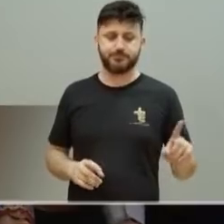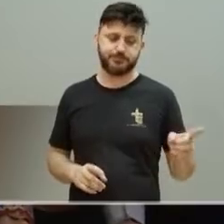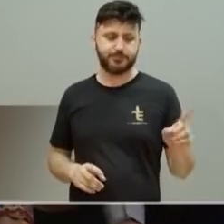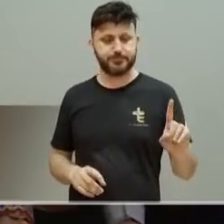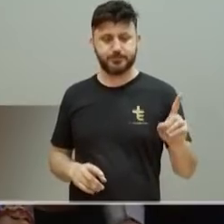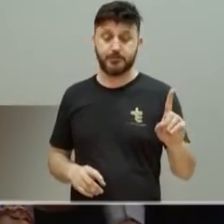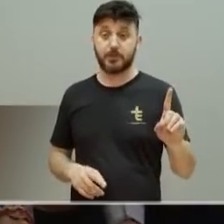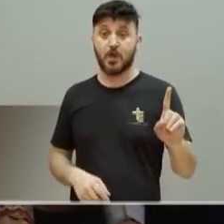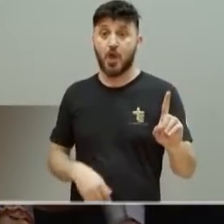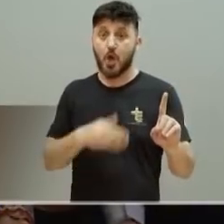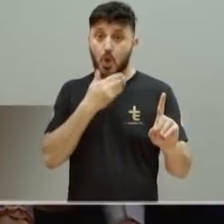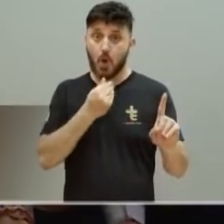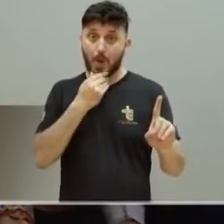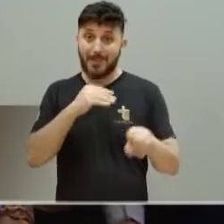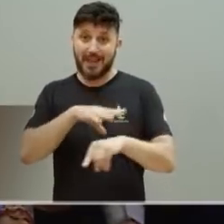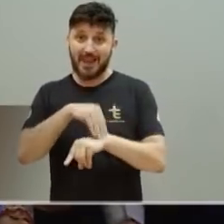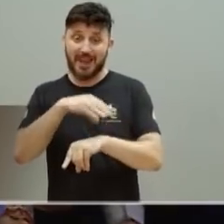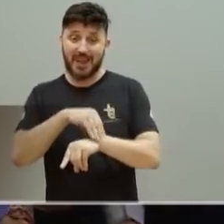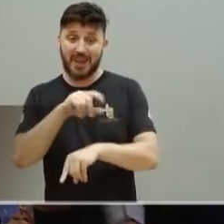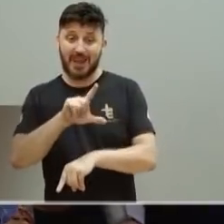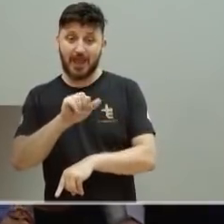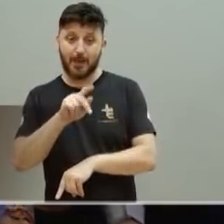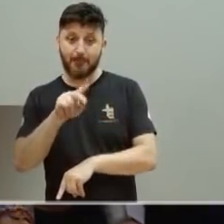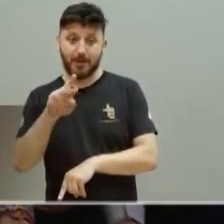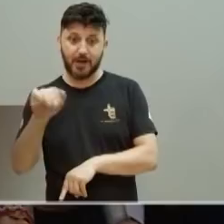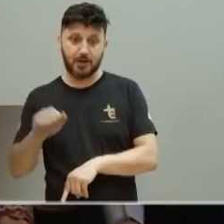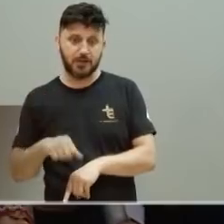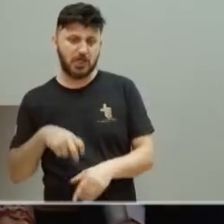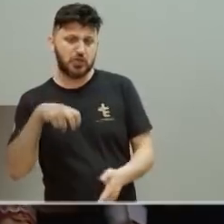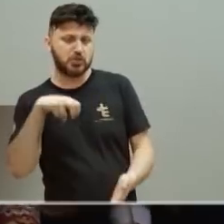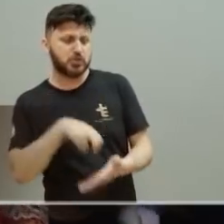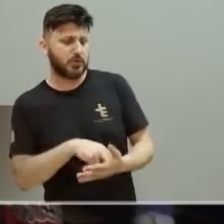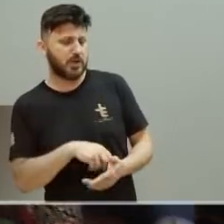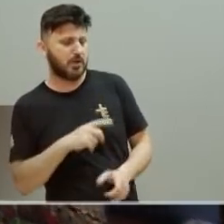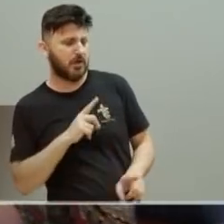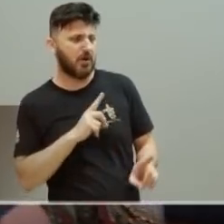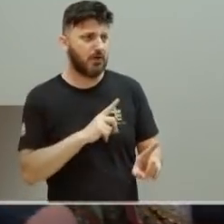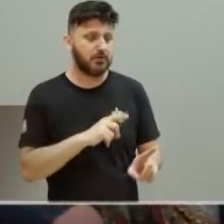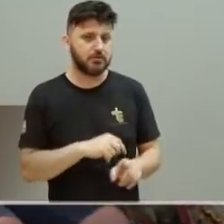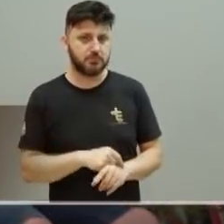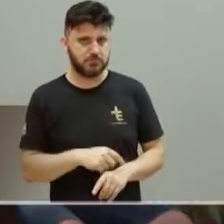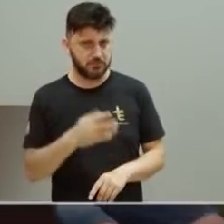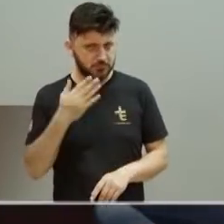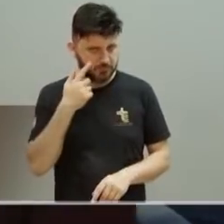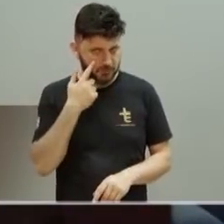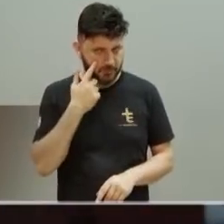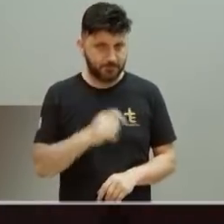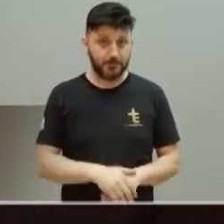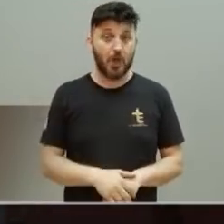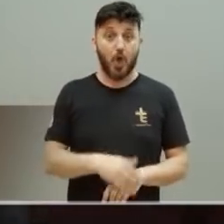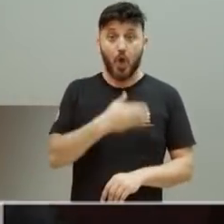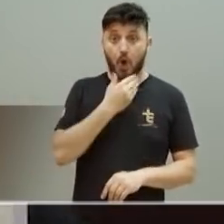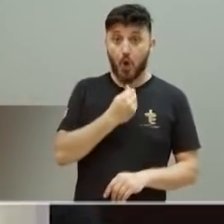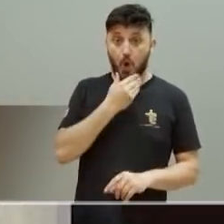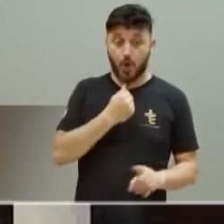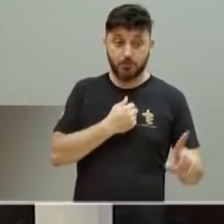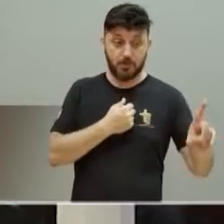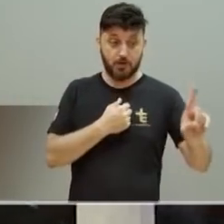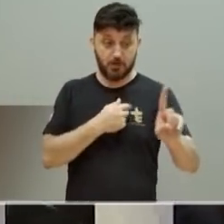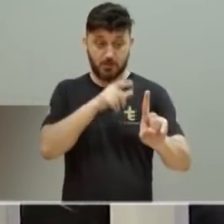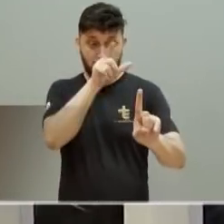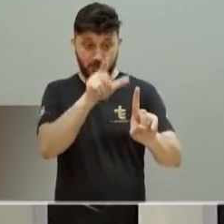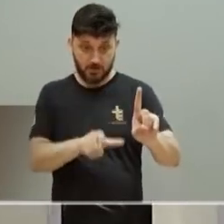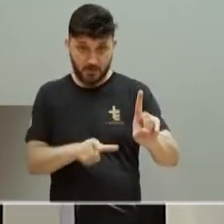suplicando de joelhos. Ei, peraí. aproximou-se dele